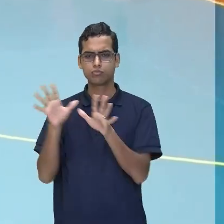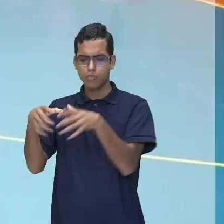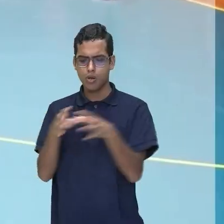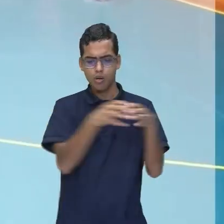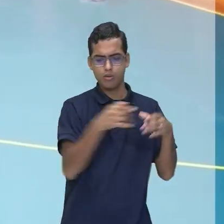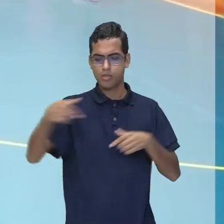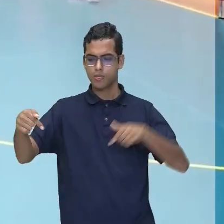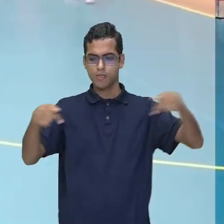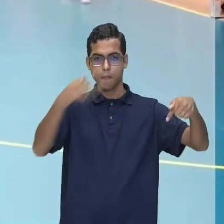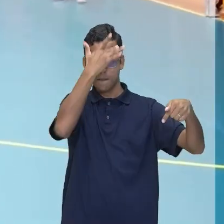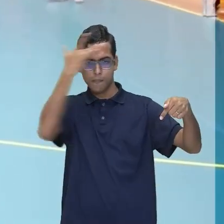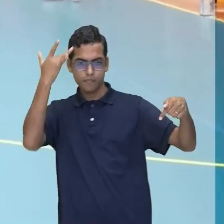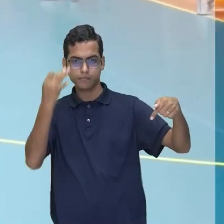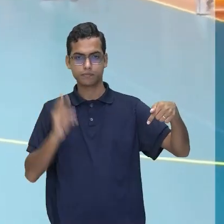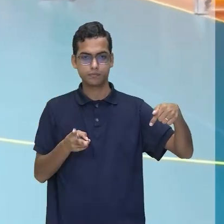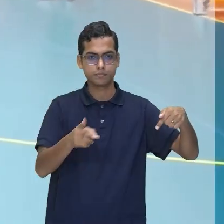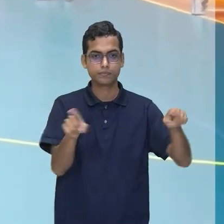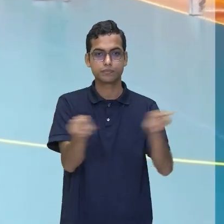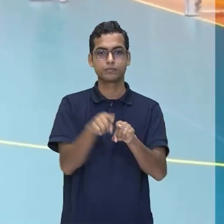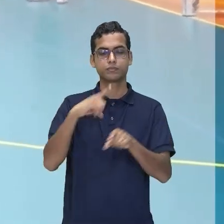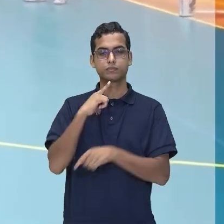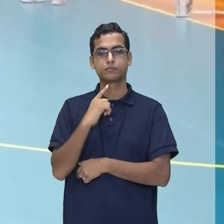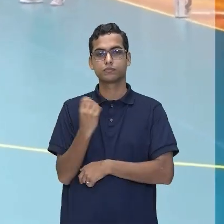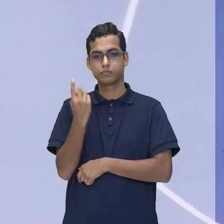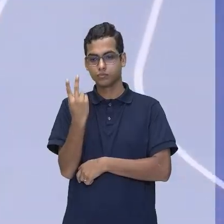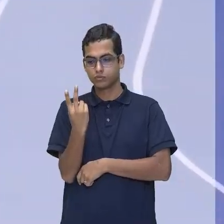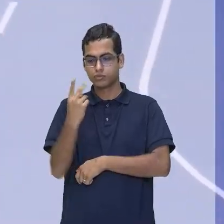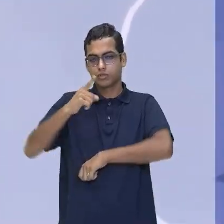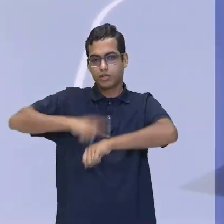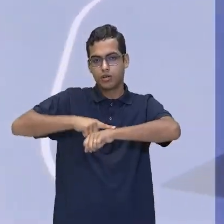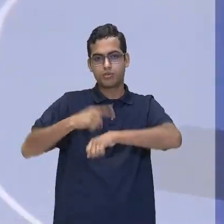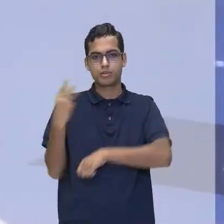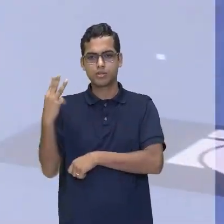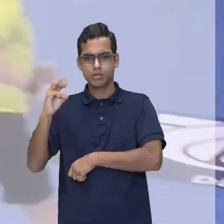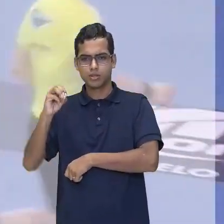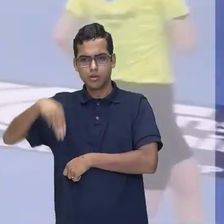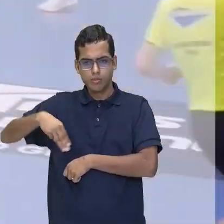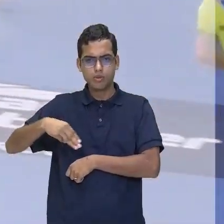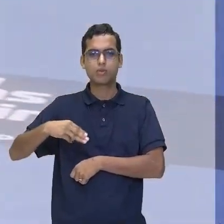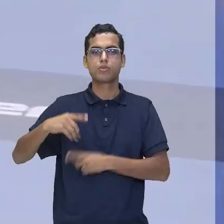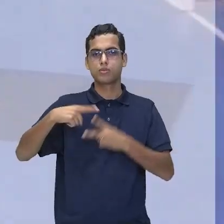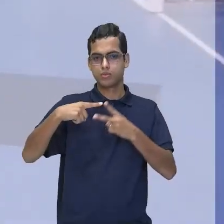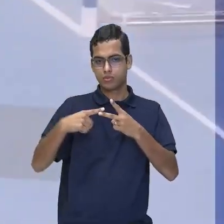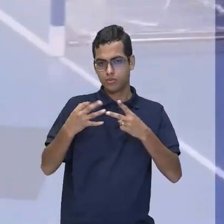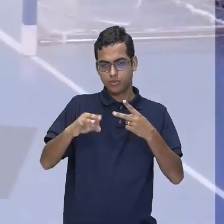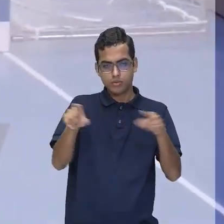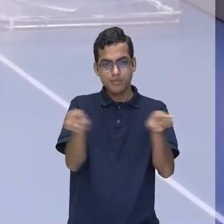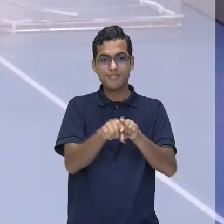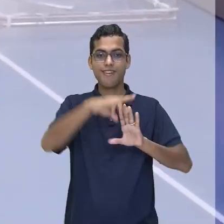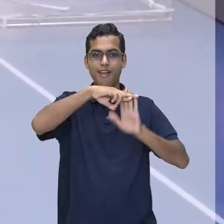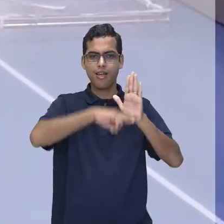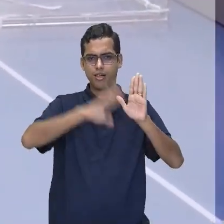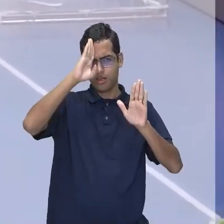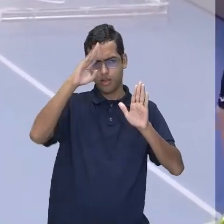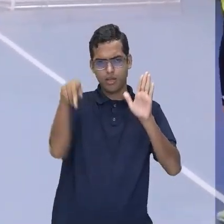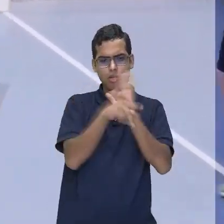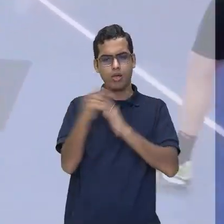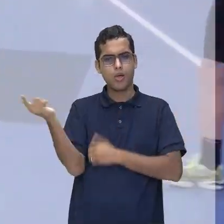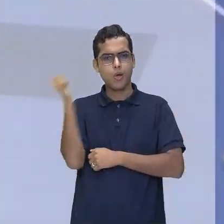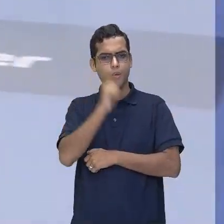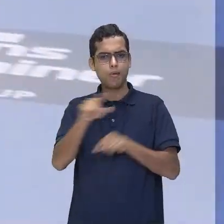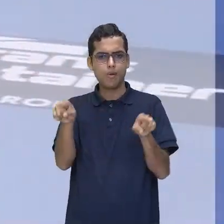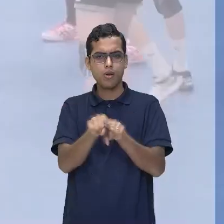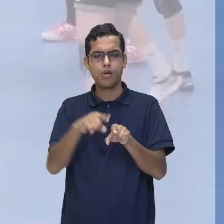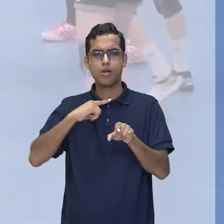7 jogadores e dura 2 tempos de 30 minutos. As regras principais limitam o jogador a dar no máximo